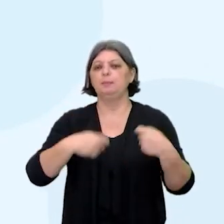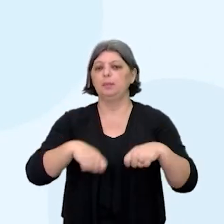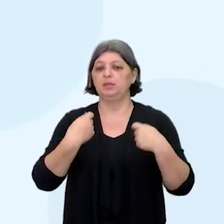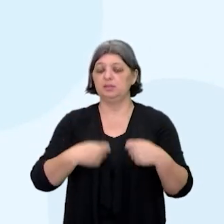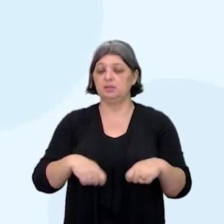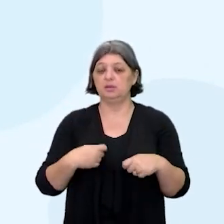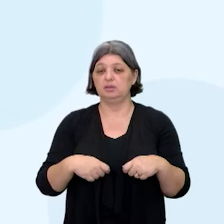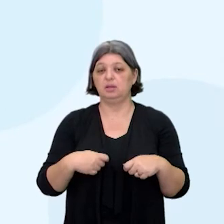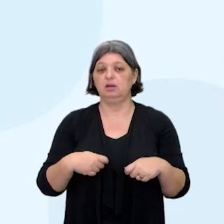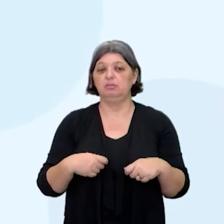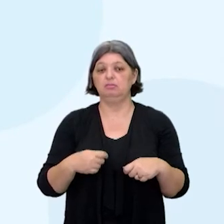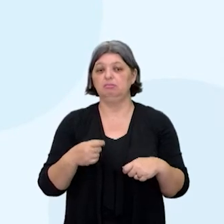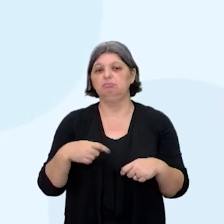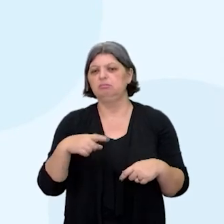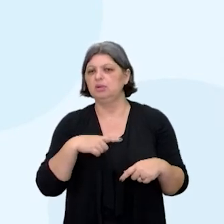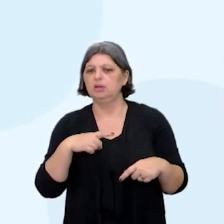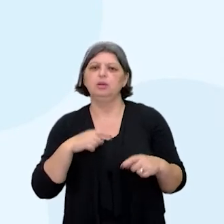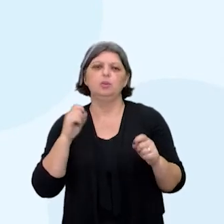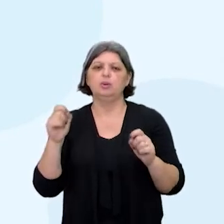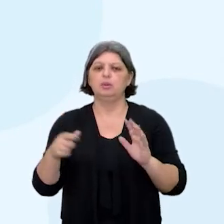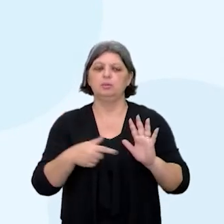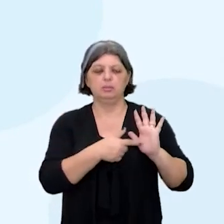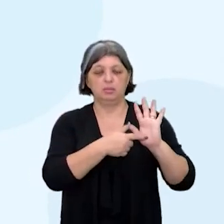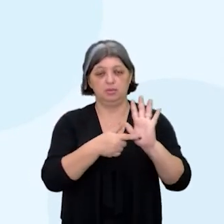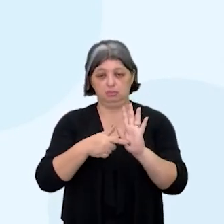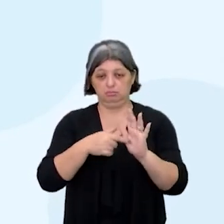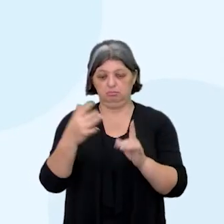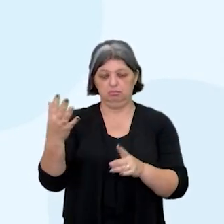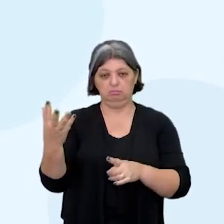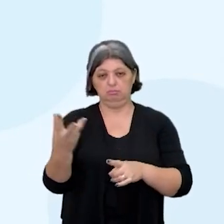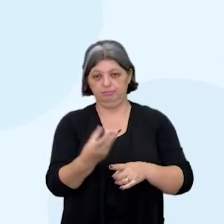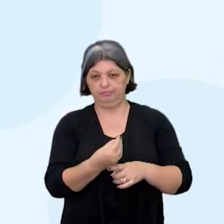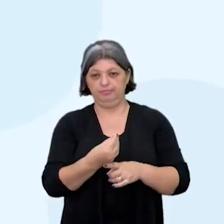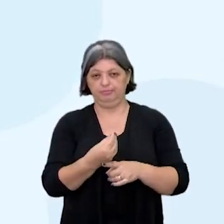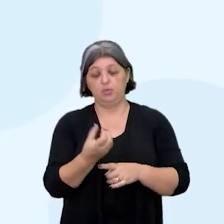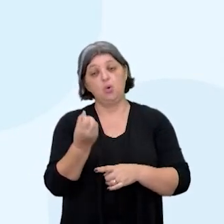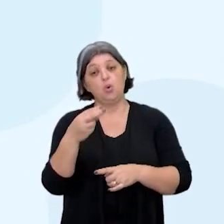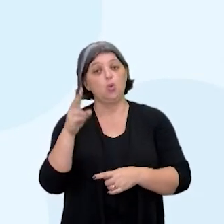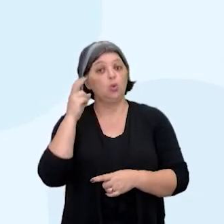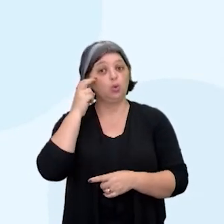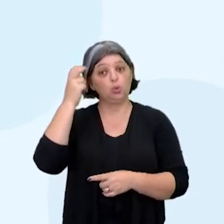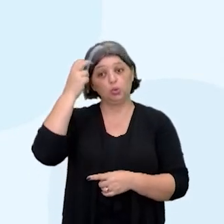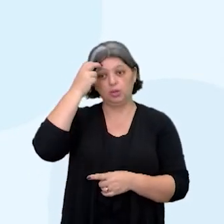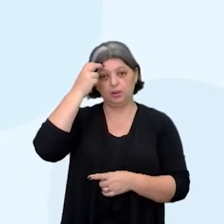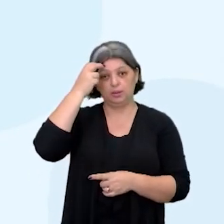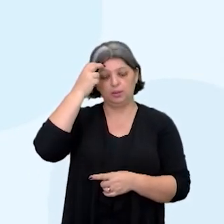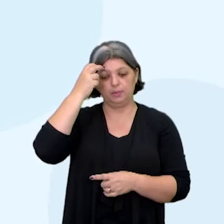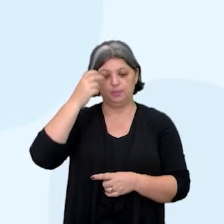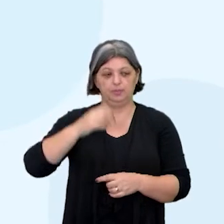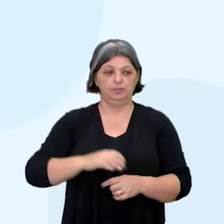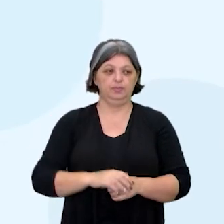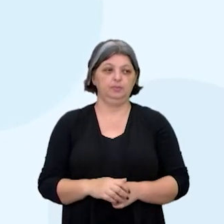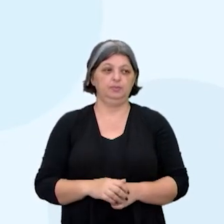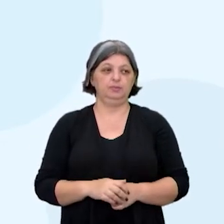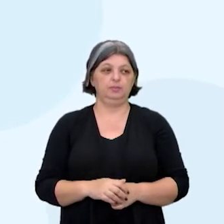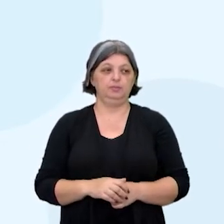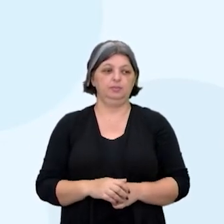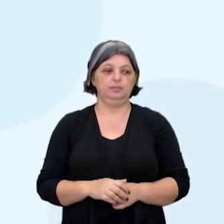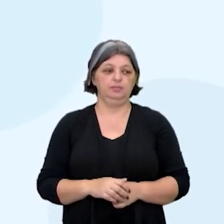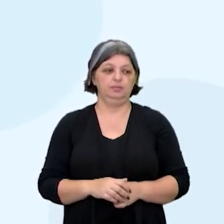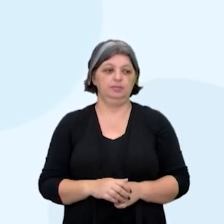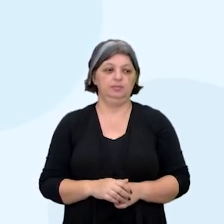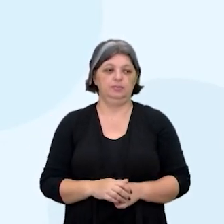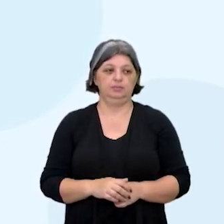necessário para que haja uma manifestação artística ou cultural e cultural, como, por exemplo, a